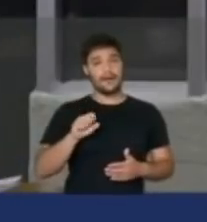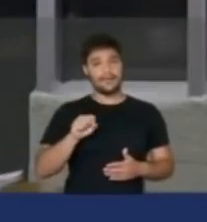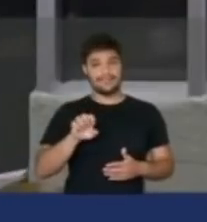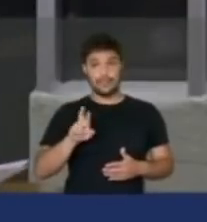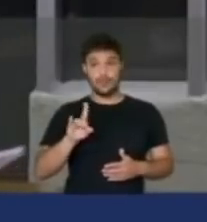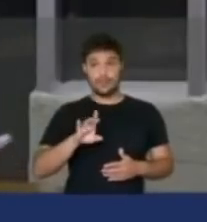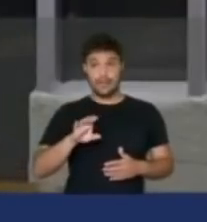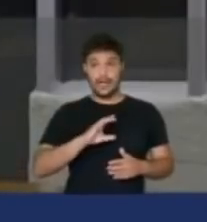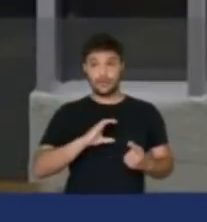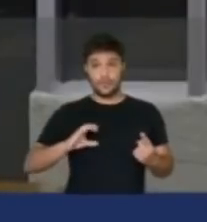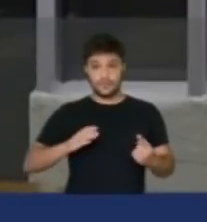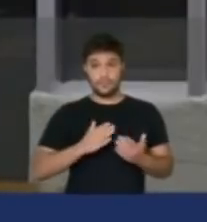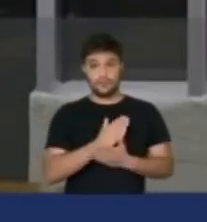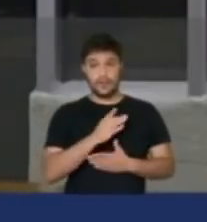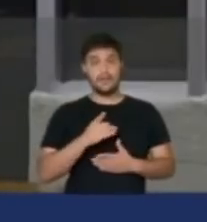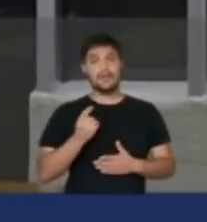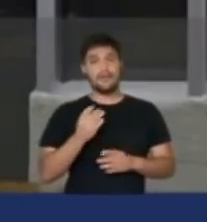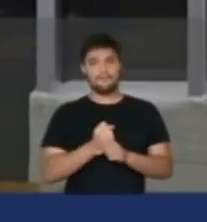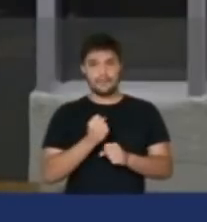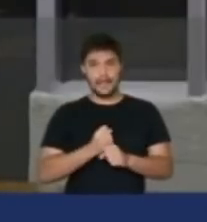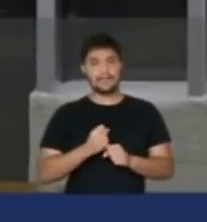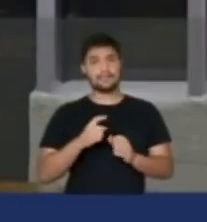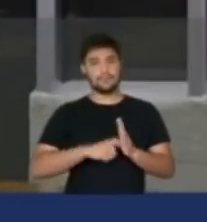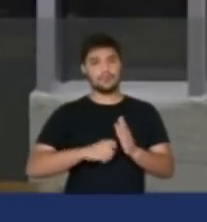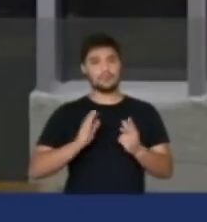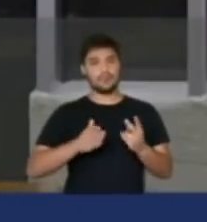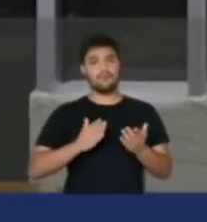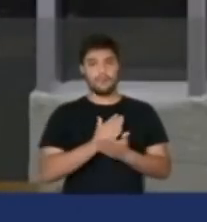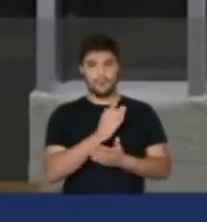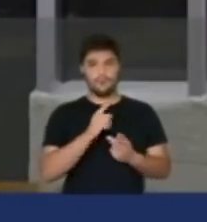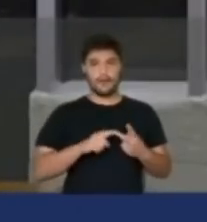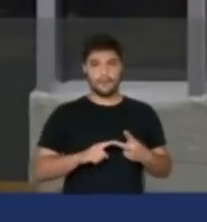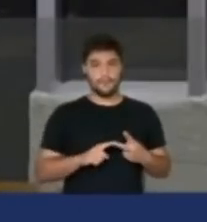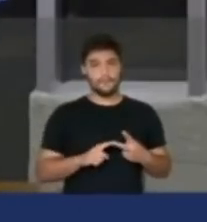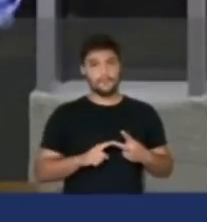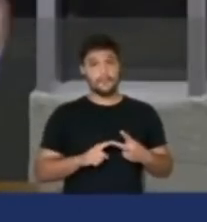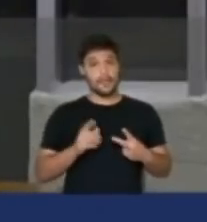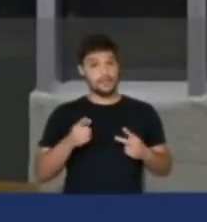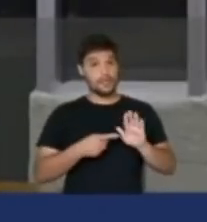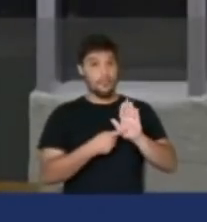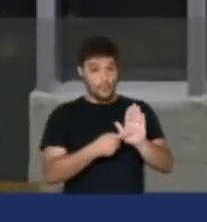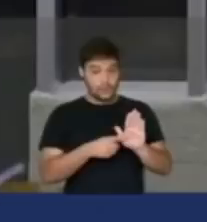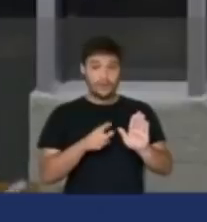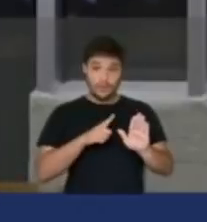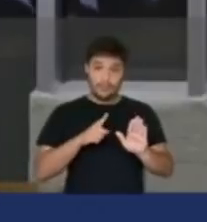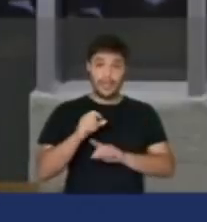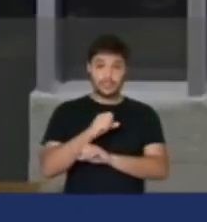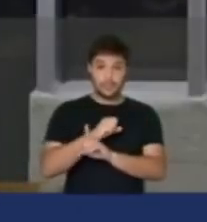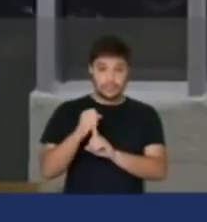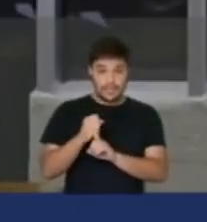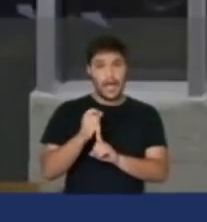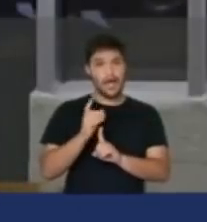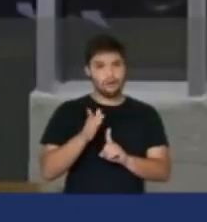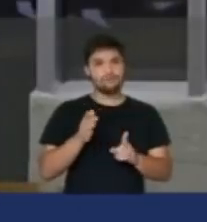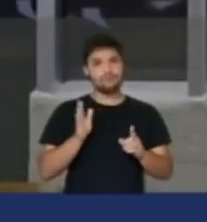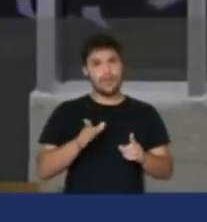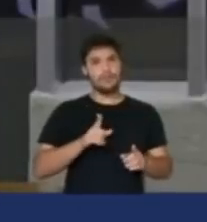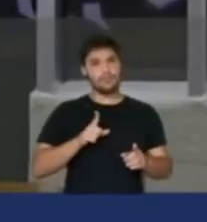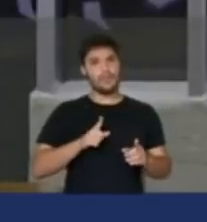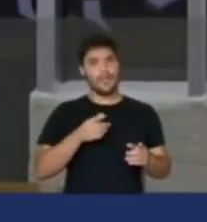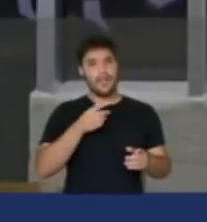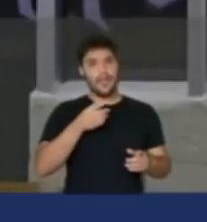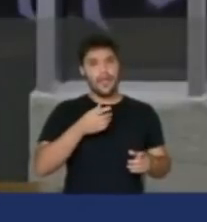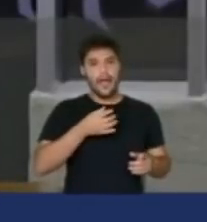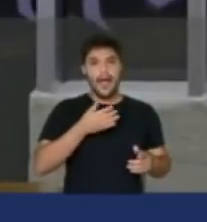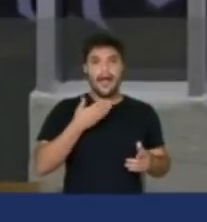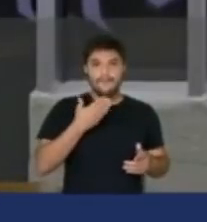na Comissão de Finanças e Tributação. Ou seja, já mostrou que tem um apelo social no projeto e, mais do que isso,